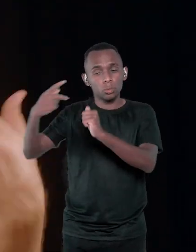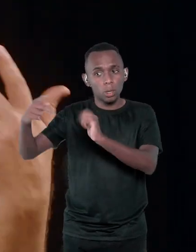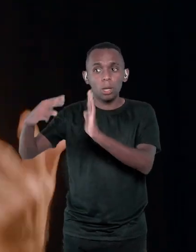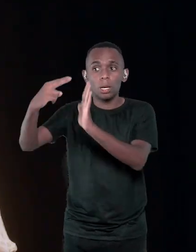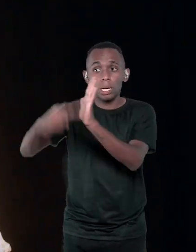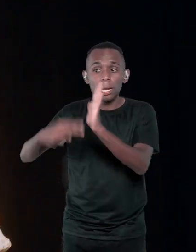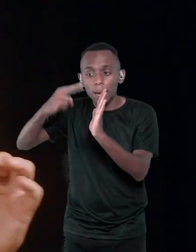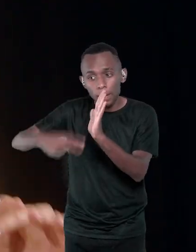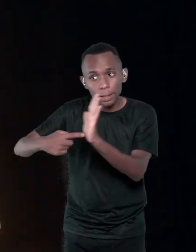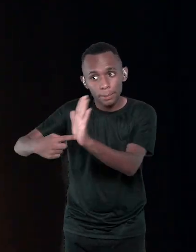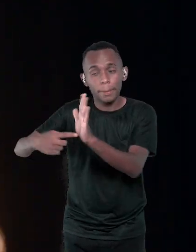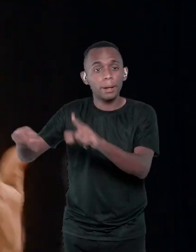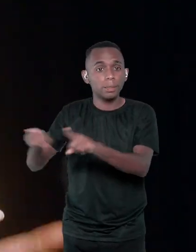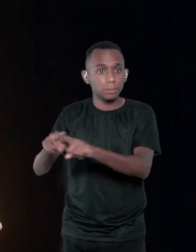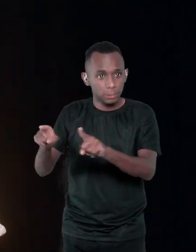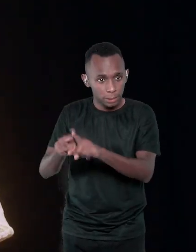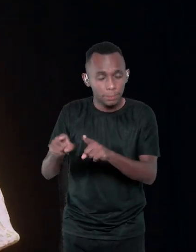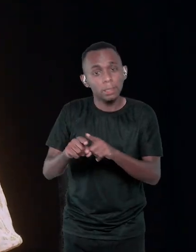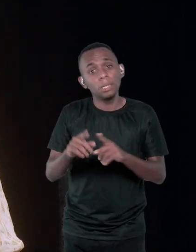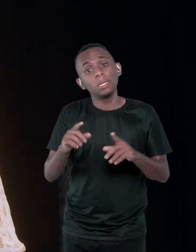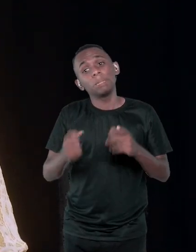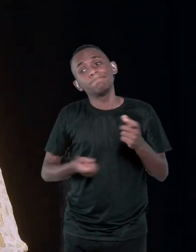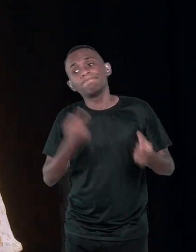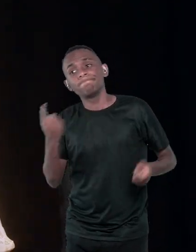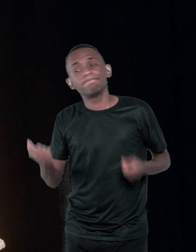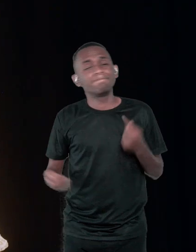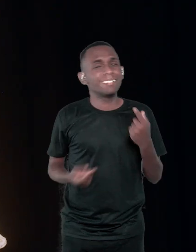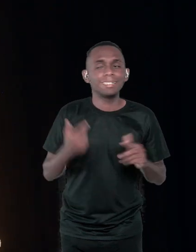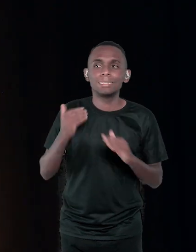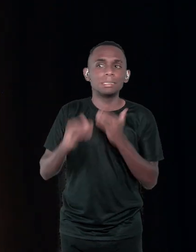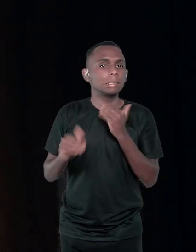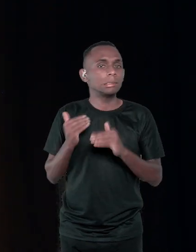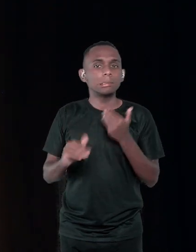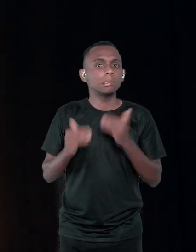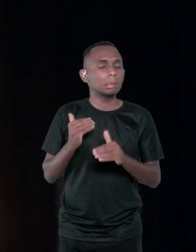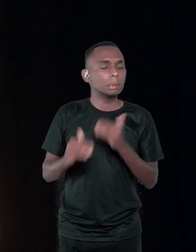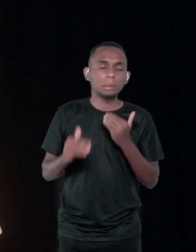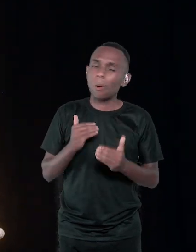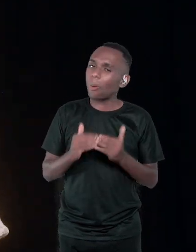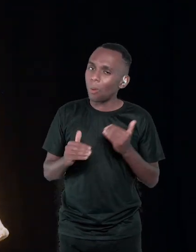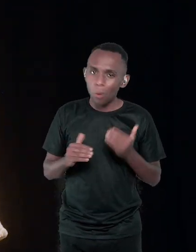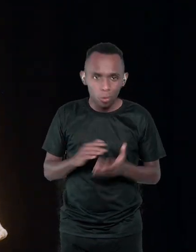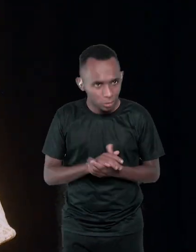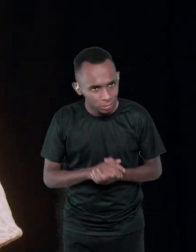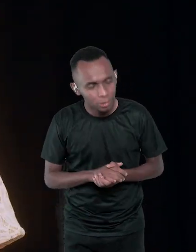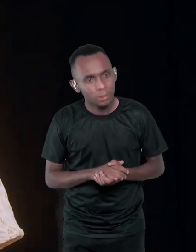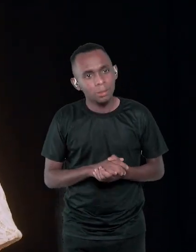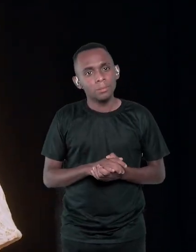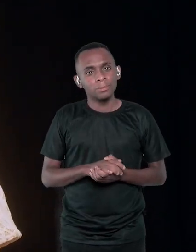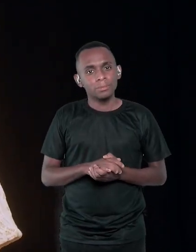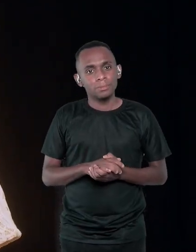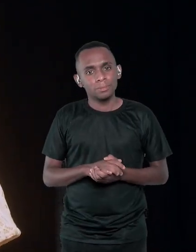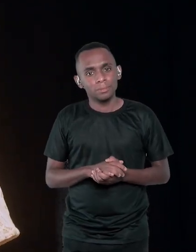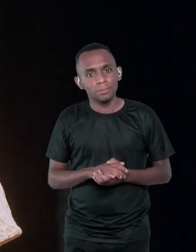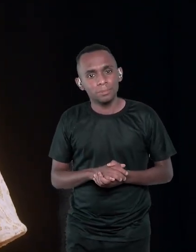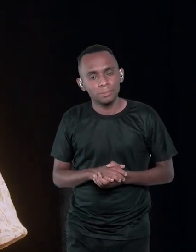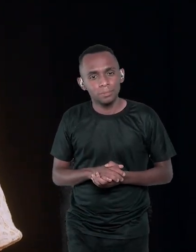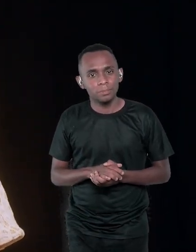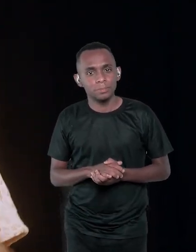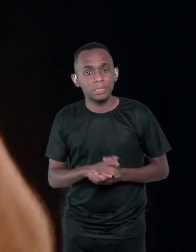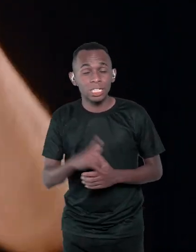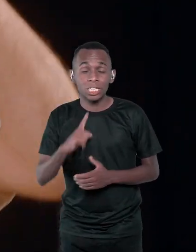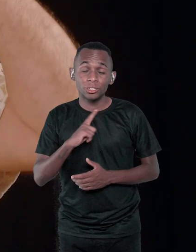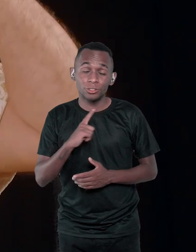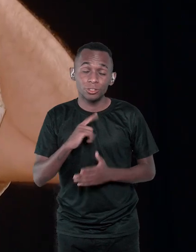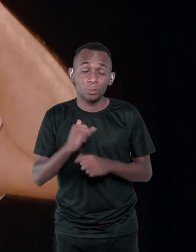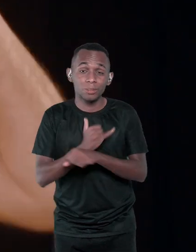para ela. E eventualmente, ela discordava um pouco das coisas. Ela tinha um processo que a gente seguiu